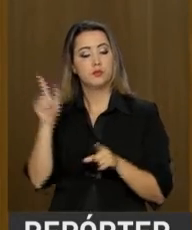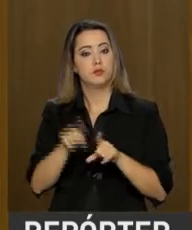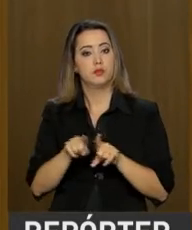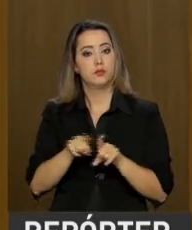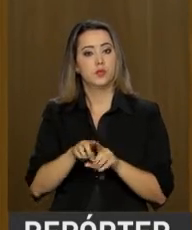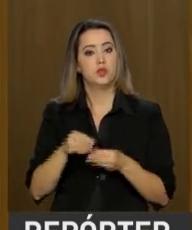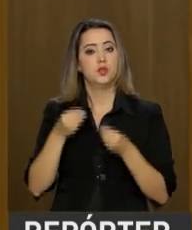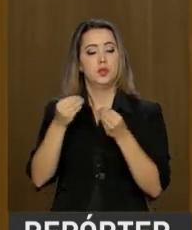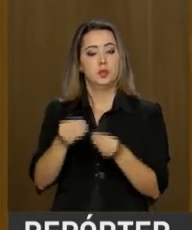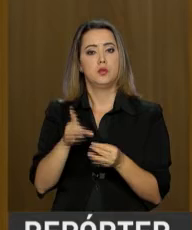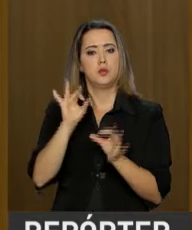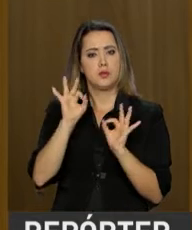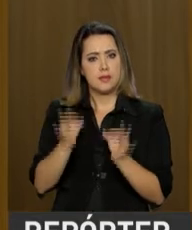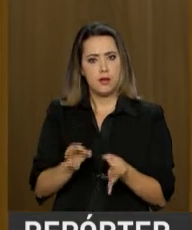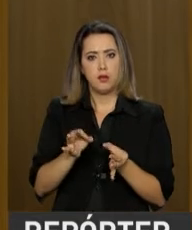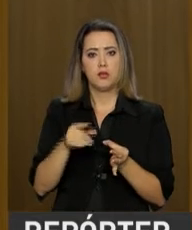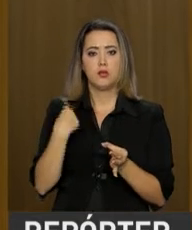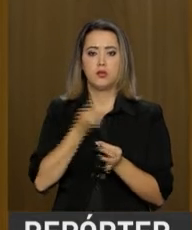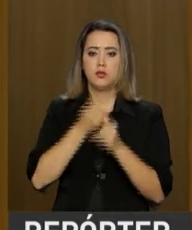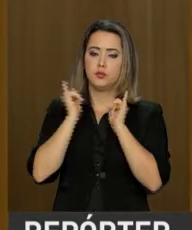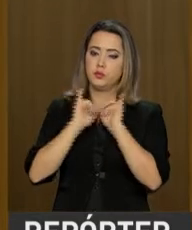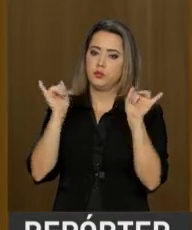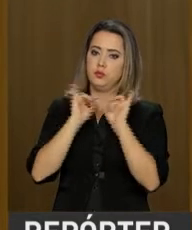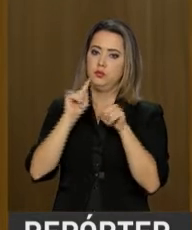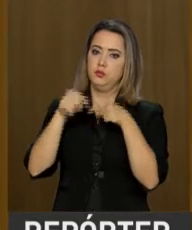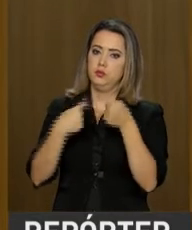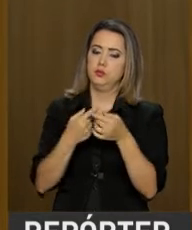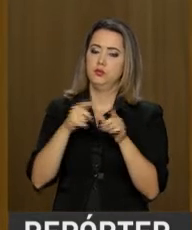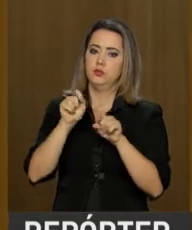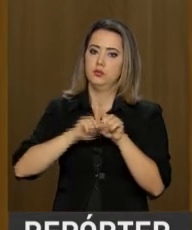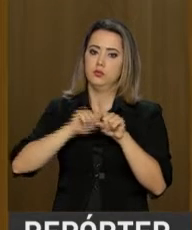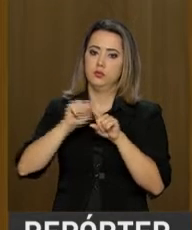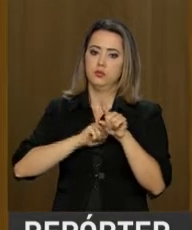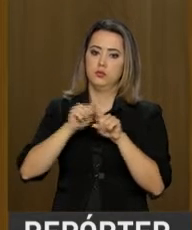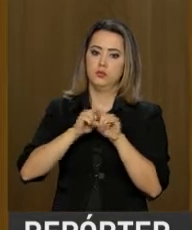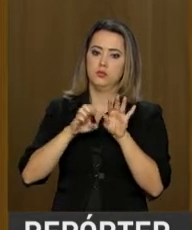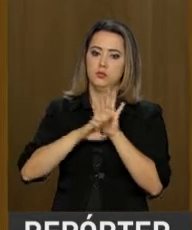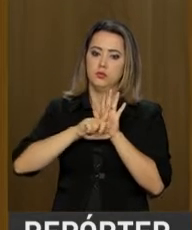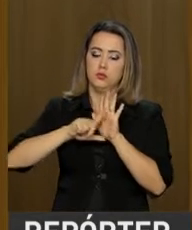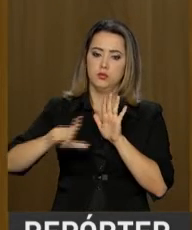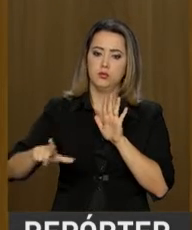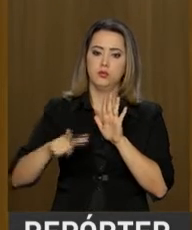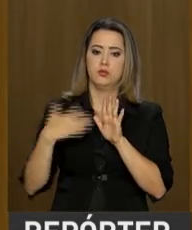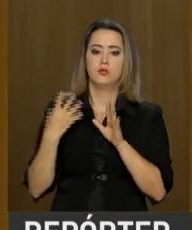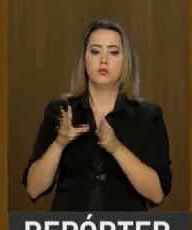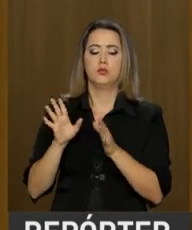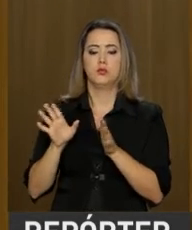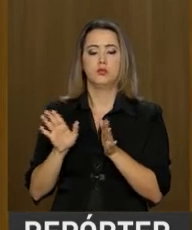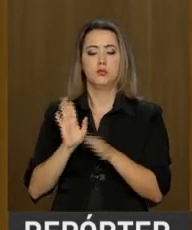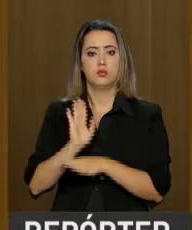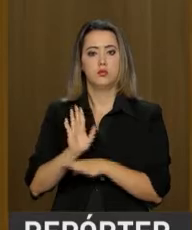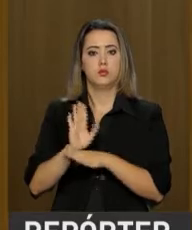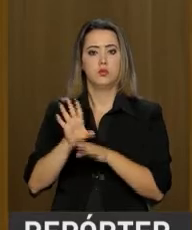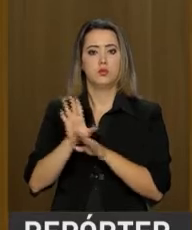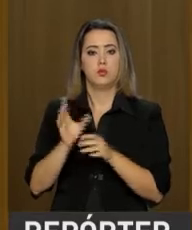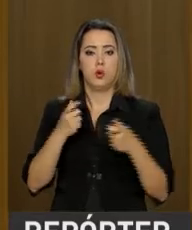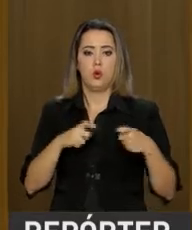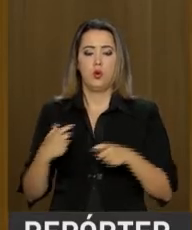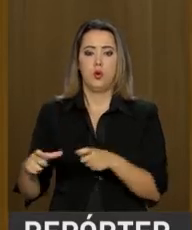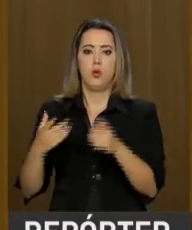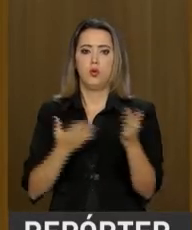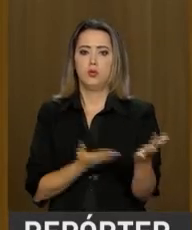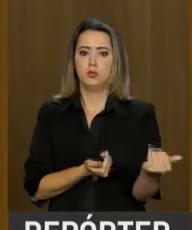nos garantiu que nós vamos lançar nos próximos meses editais para contemplar estações juventudes tanto